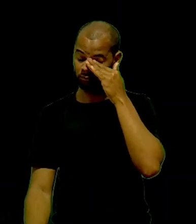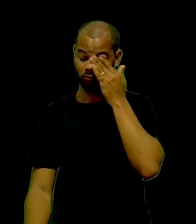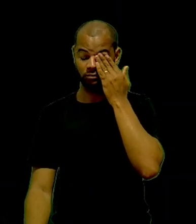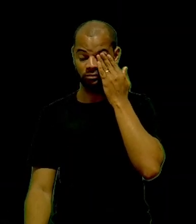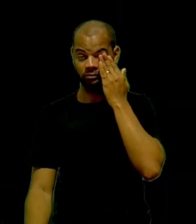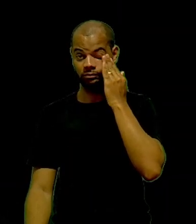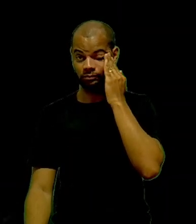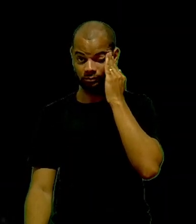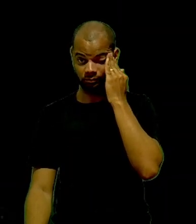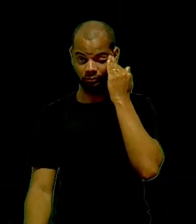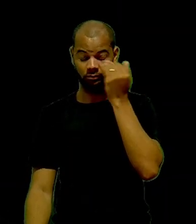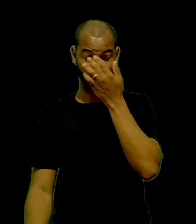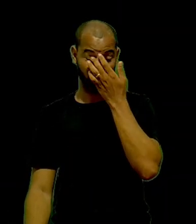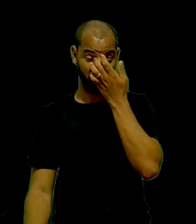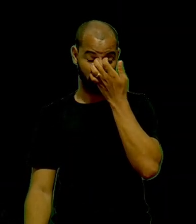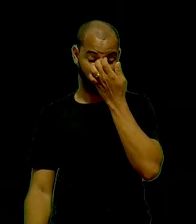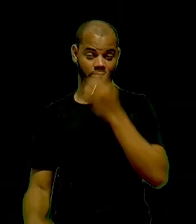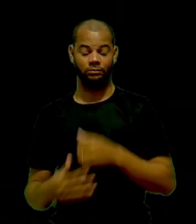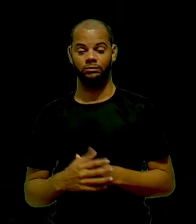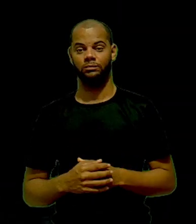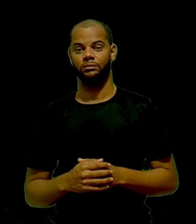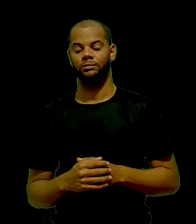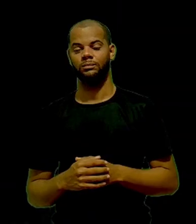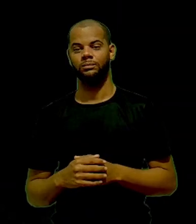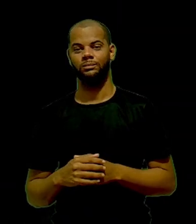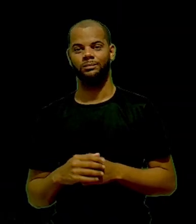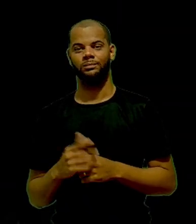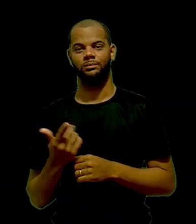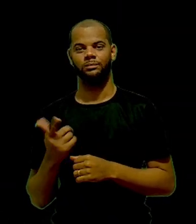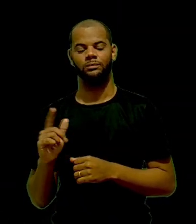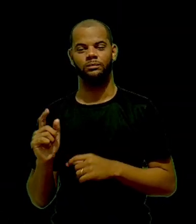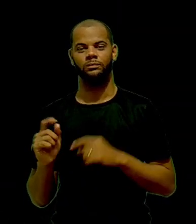Outra contribuição elevada é